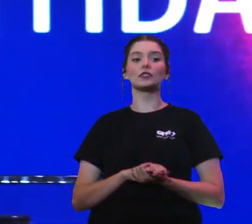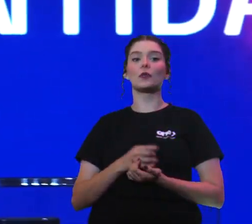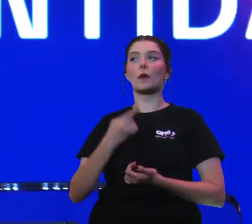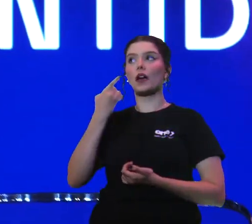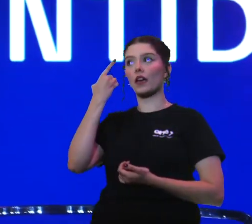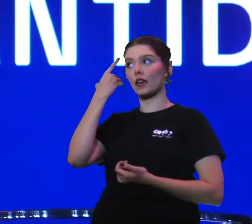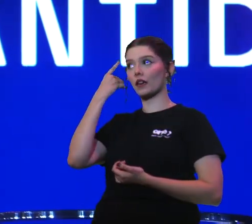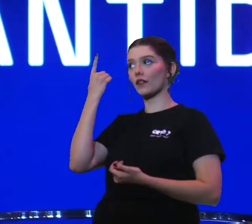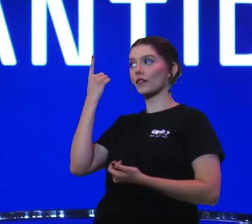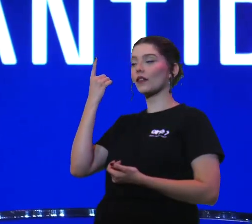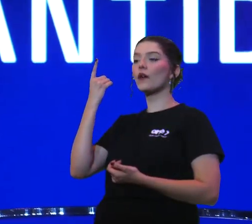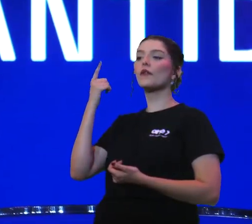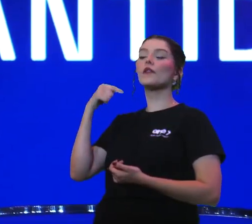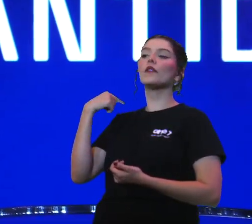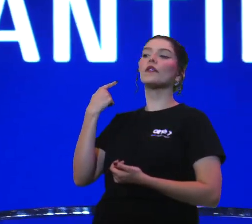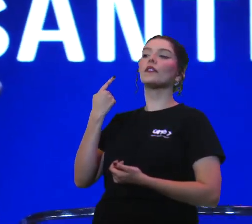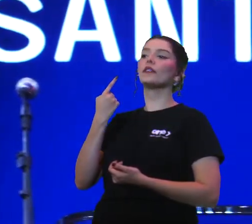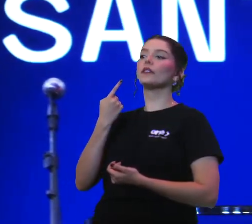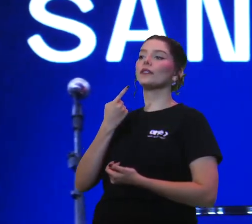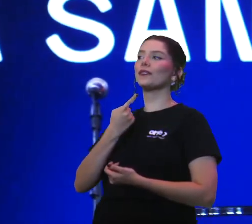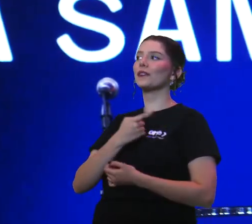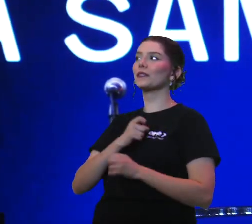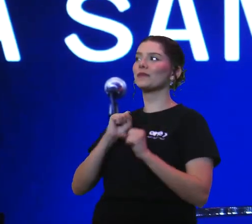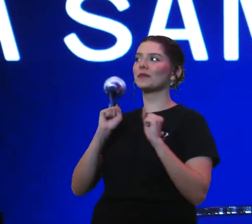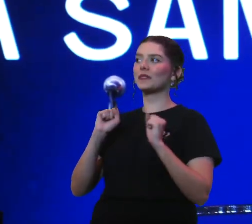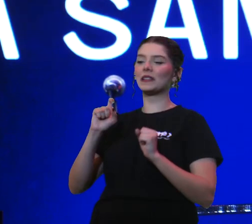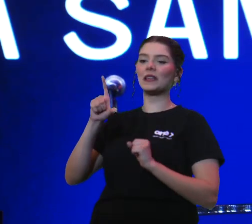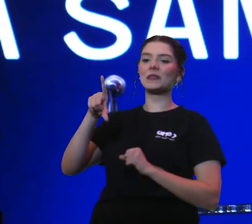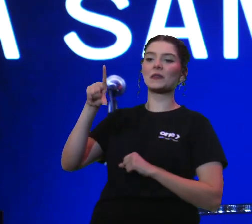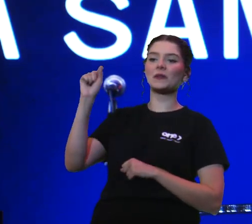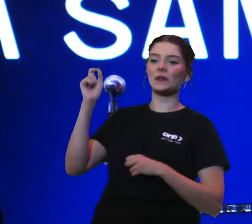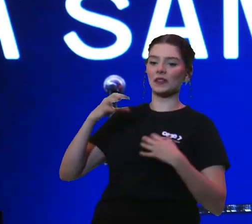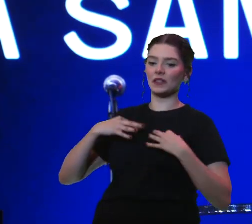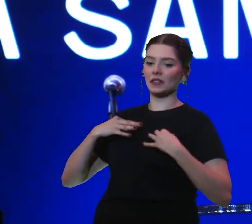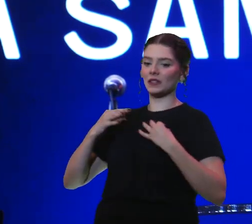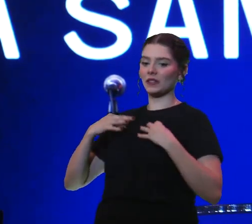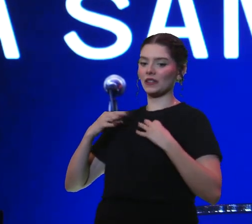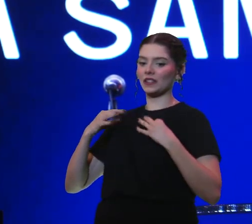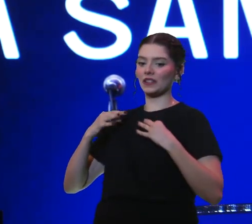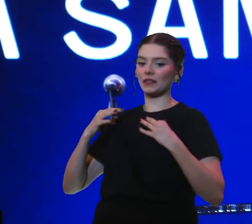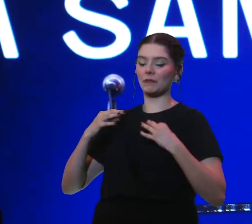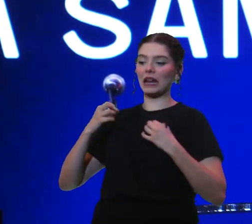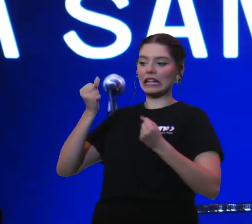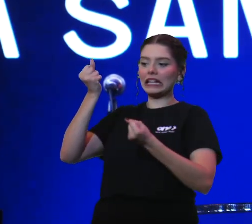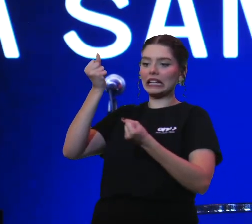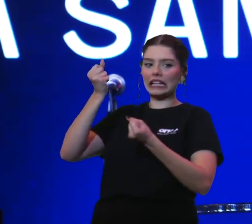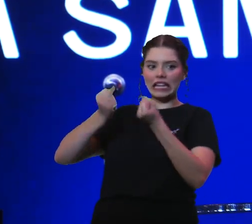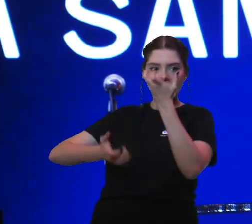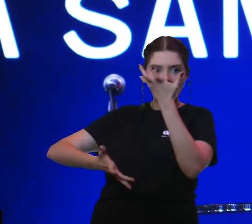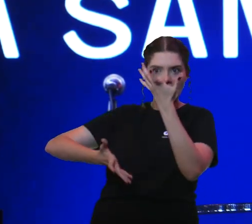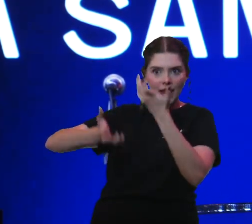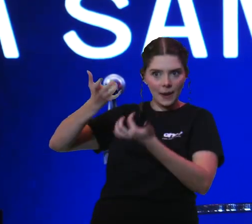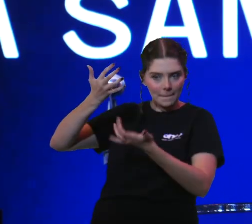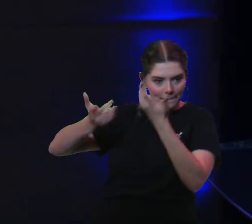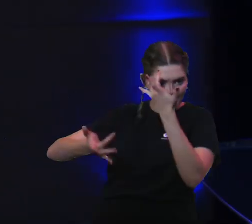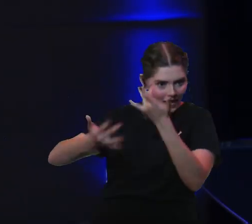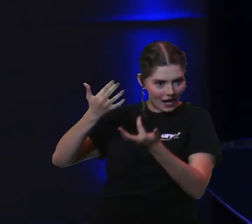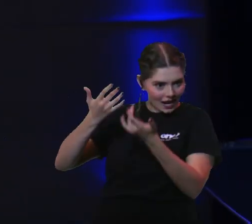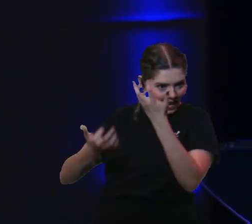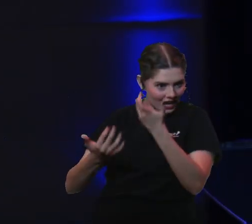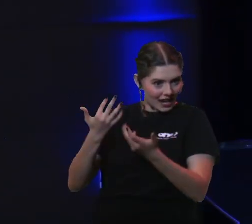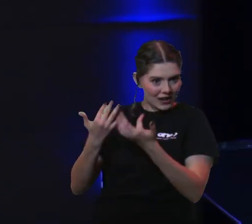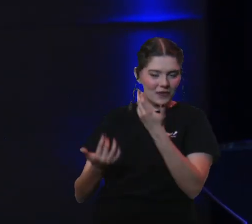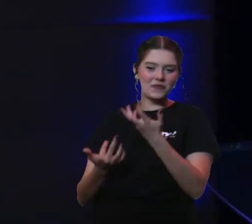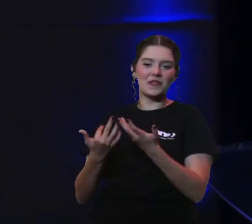Falei assim, vamos fazer um combinado? Cada um pode escolher 5 peças do armário do outro para queimar. Vai ser um